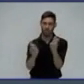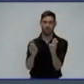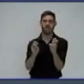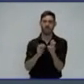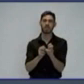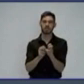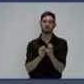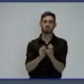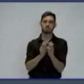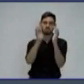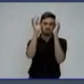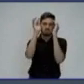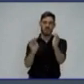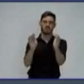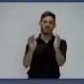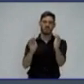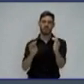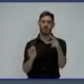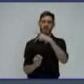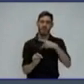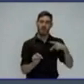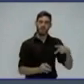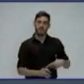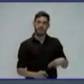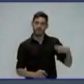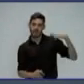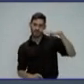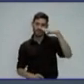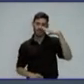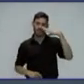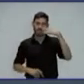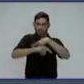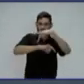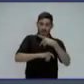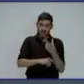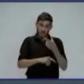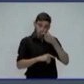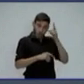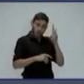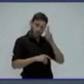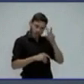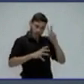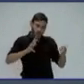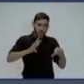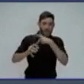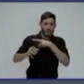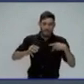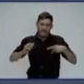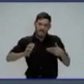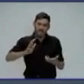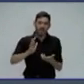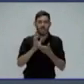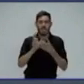a palavra. O presidente da República, como ontem lembrou o presidente da Câmara, afirmou que após